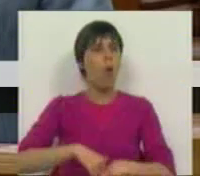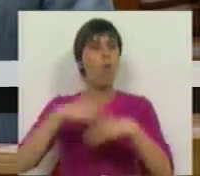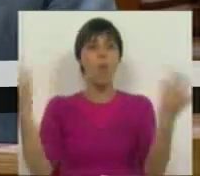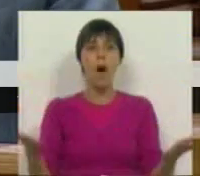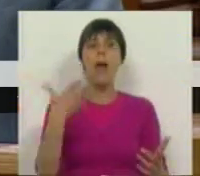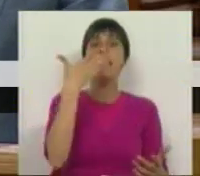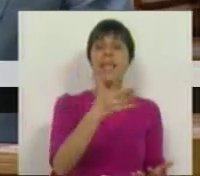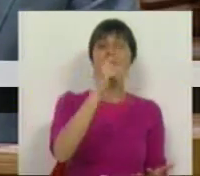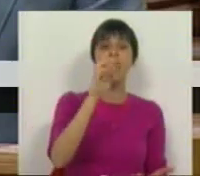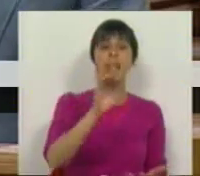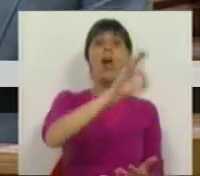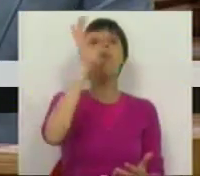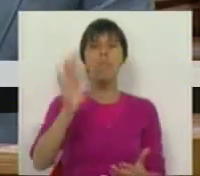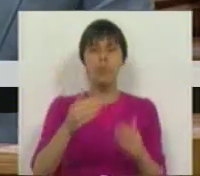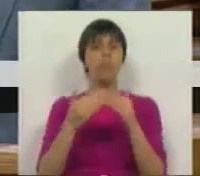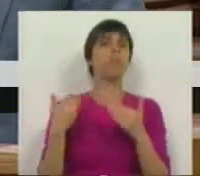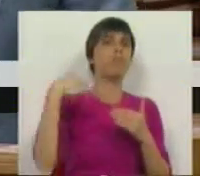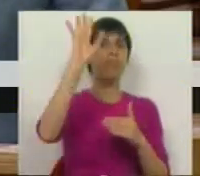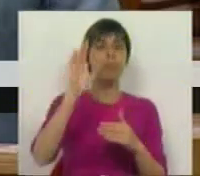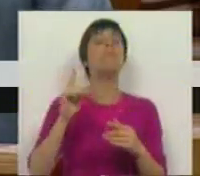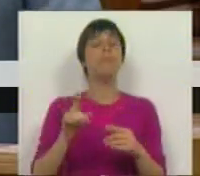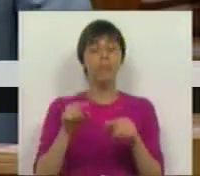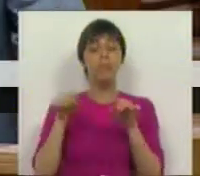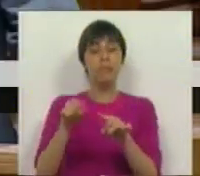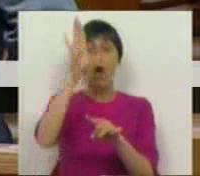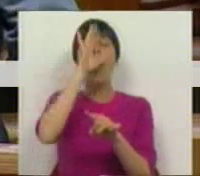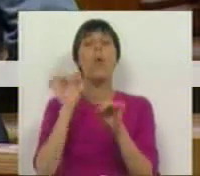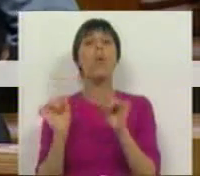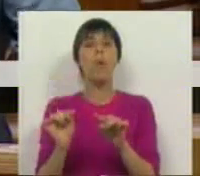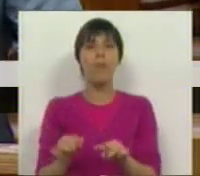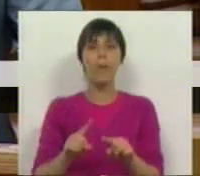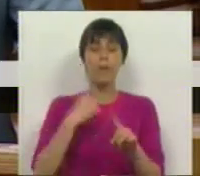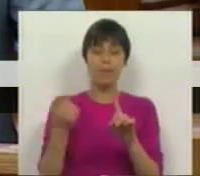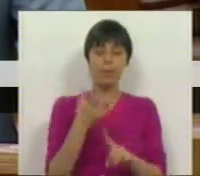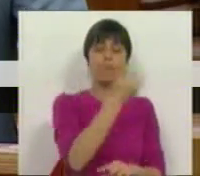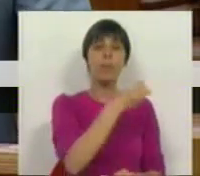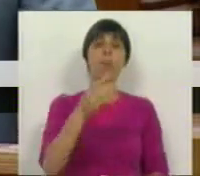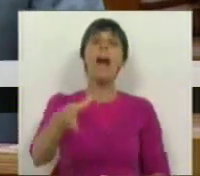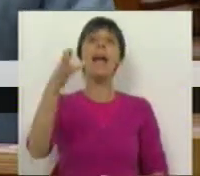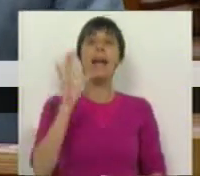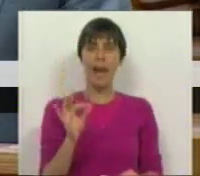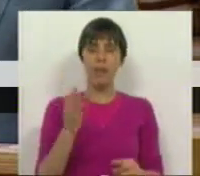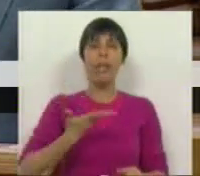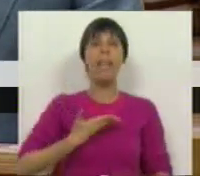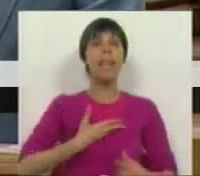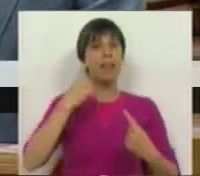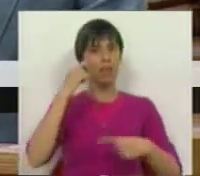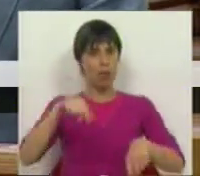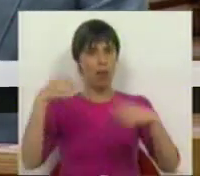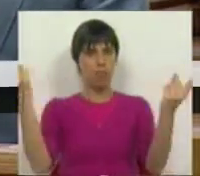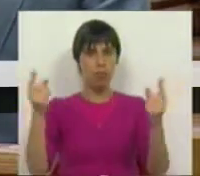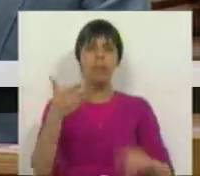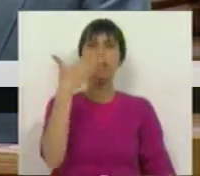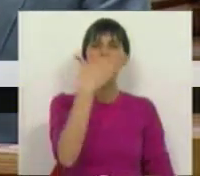dos 130% será ultrapassada pela mão deste governo. Em 2014, teremos uma dívida pública